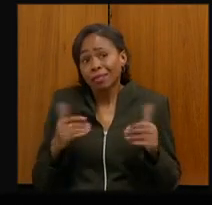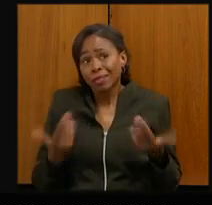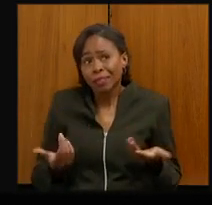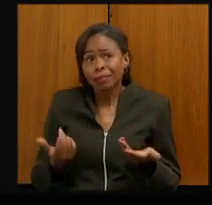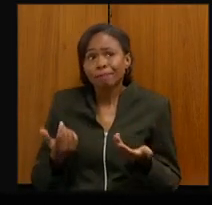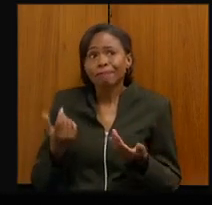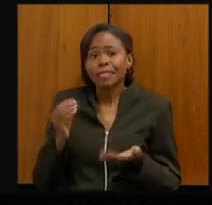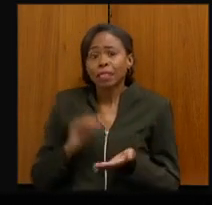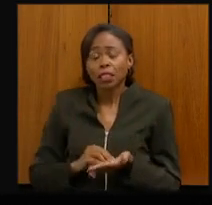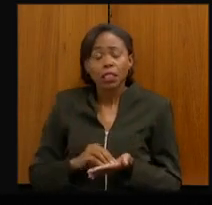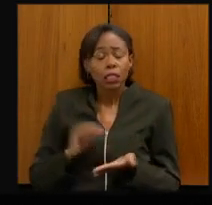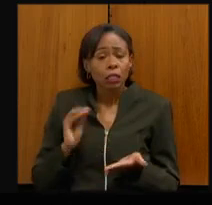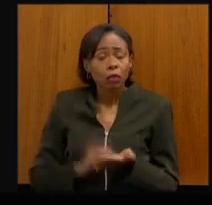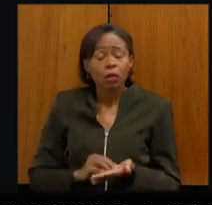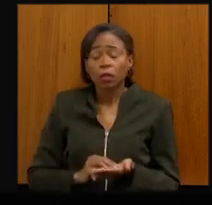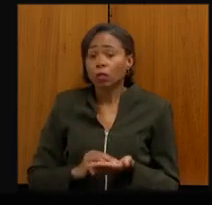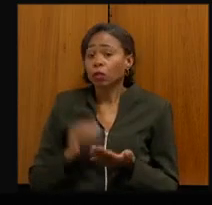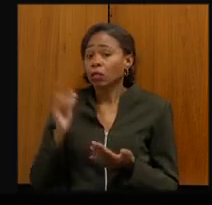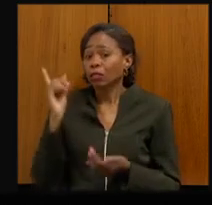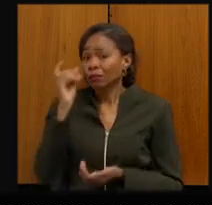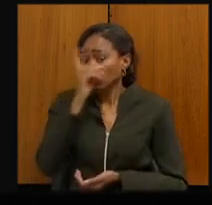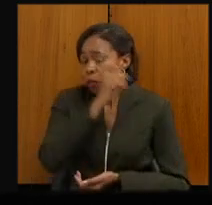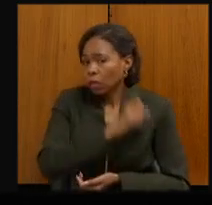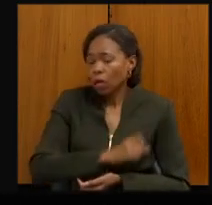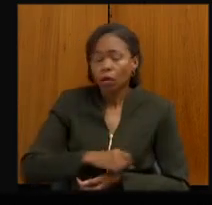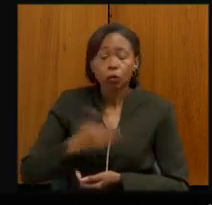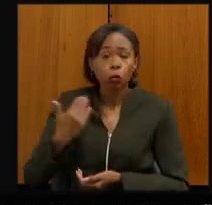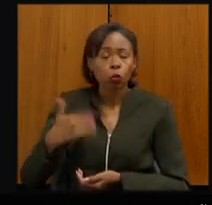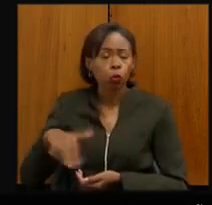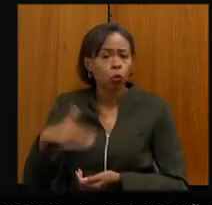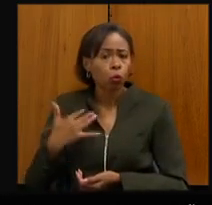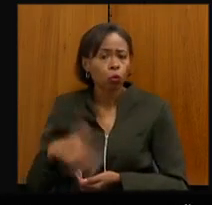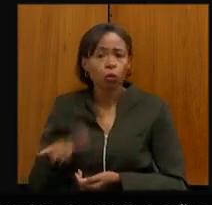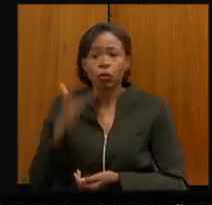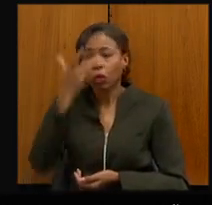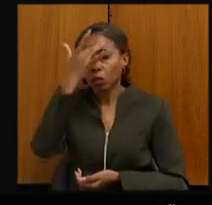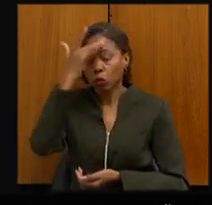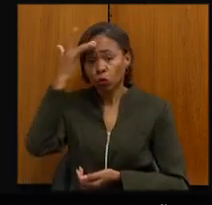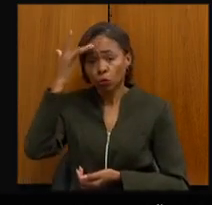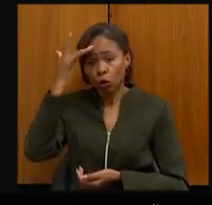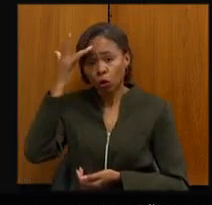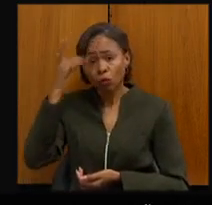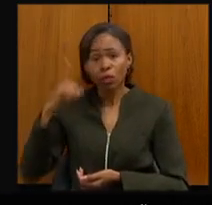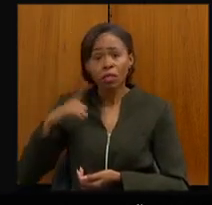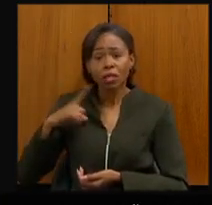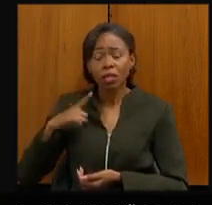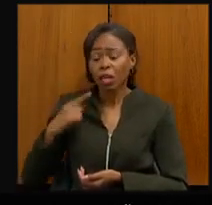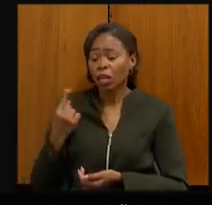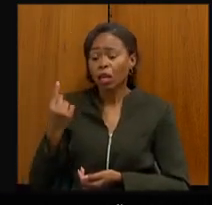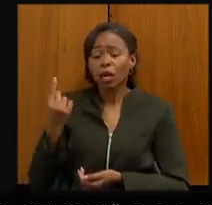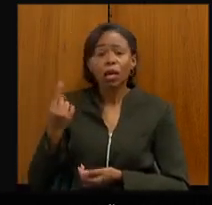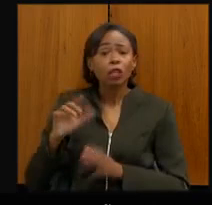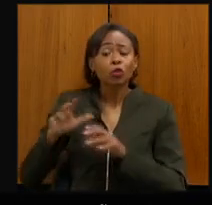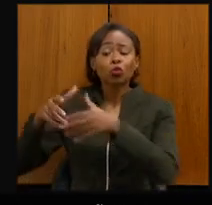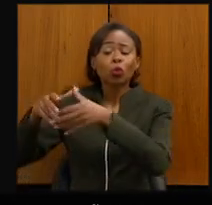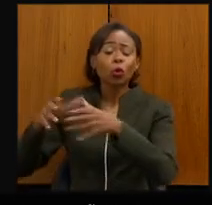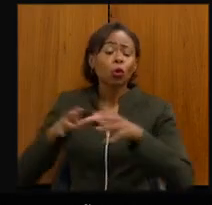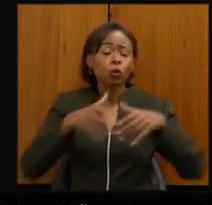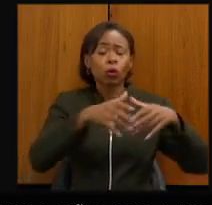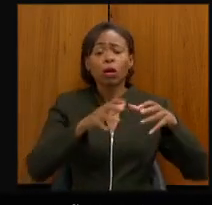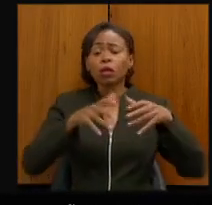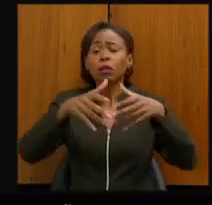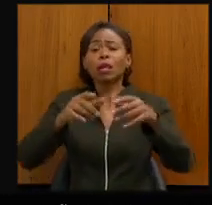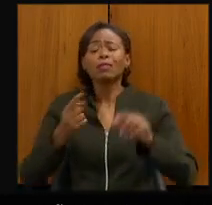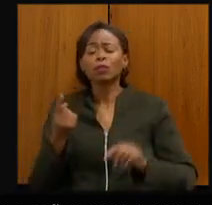está de muito grande e o povo se localiza em diversos lugares que são muito distante da até mesmo